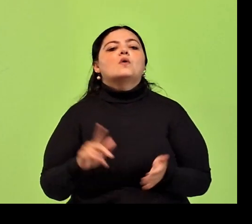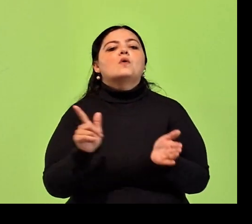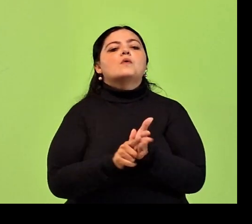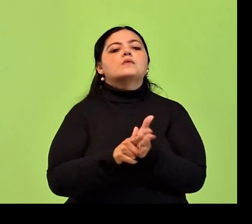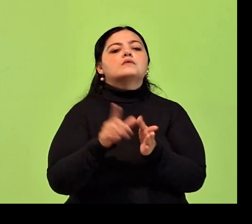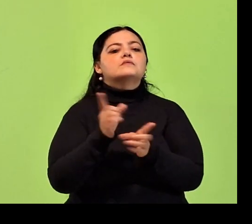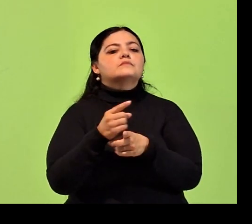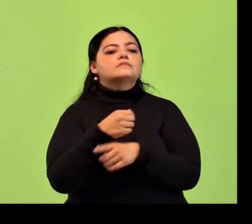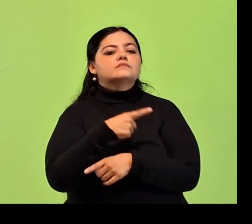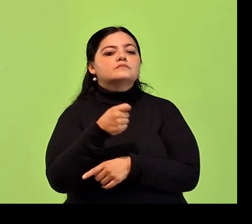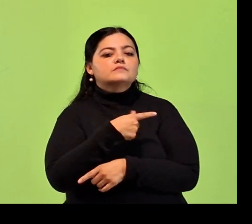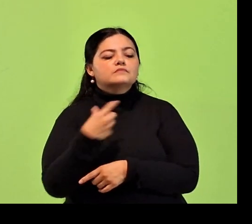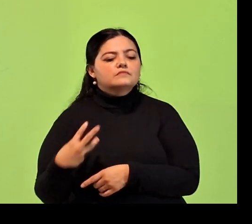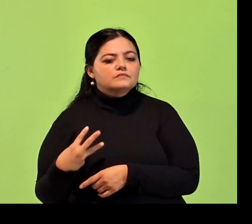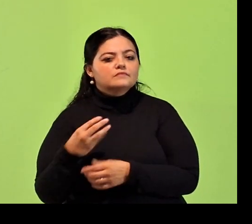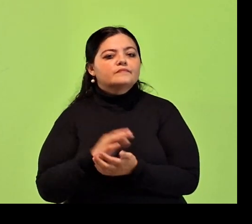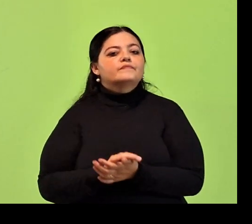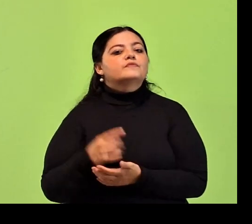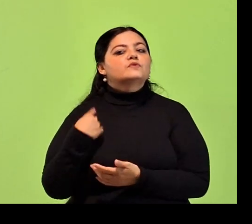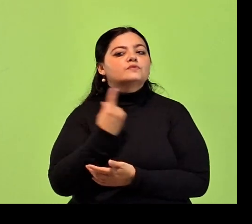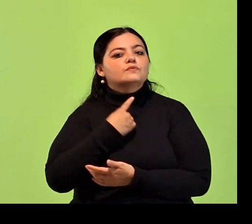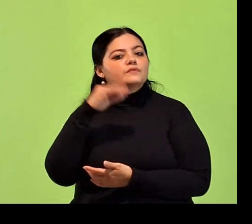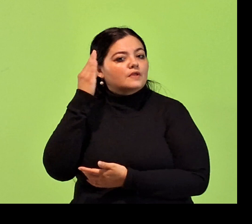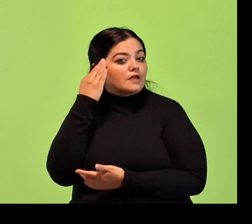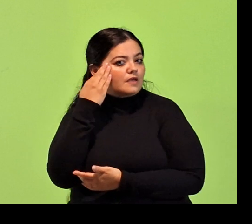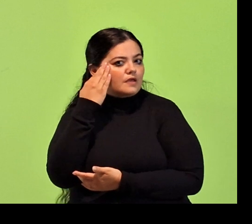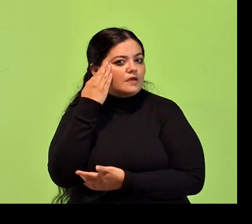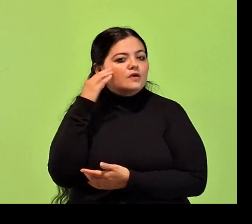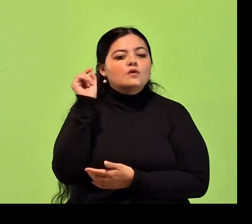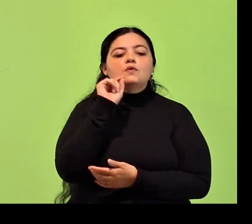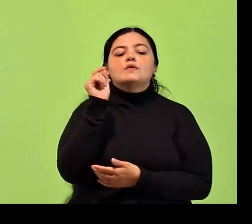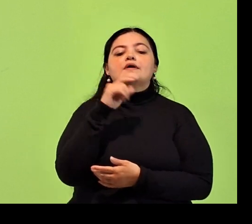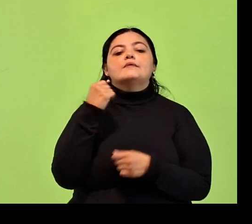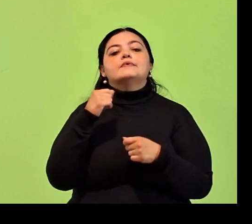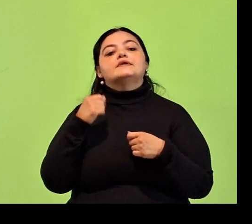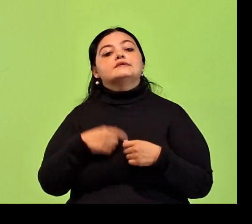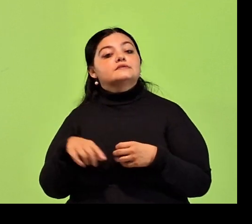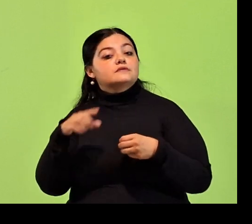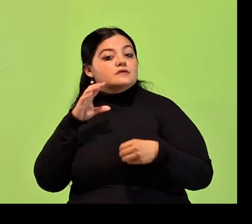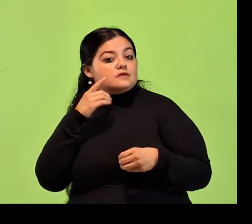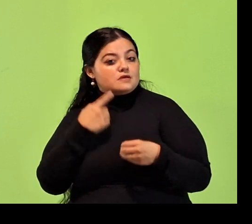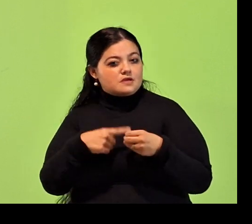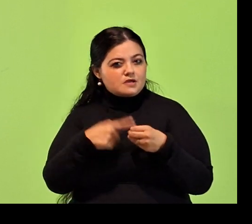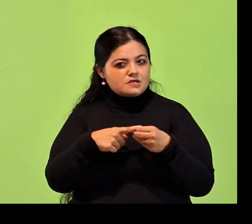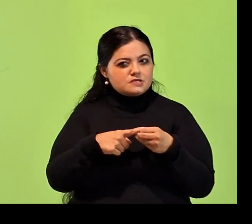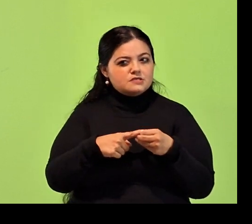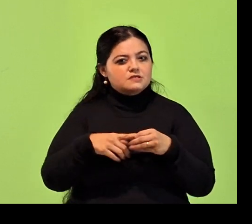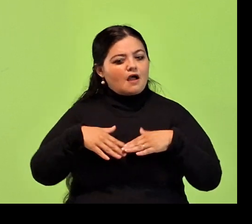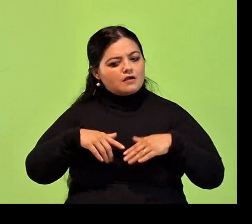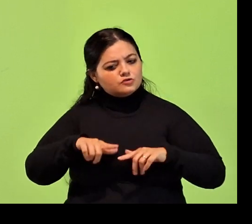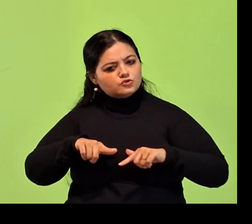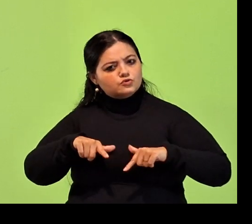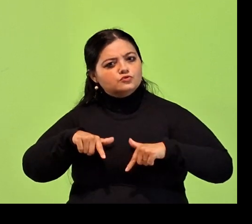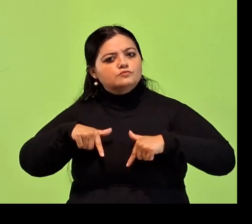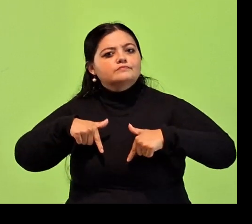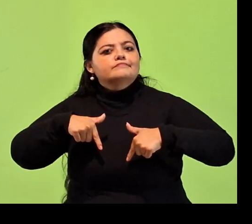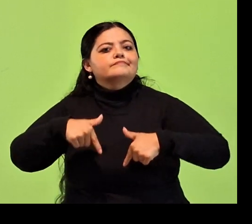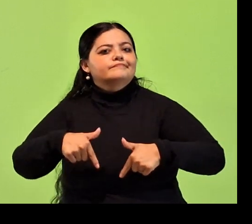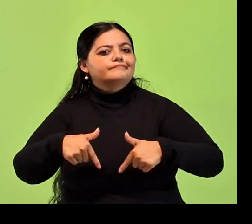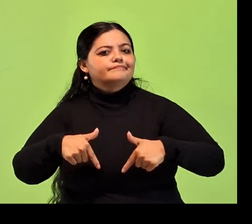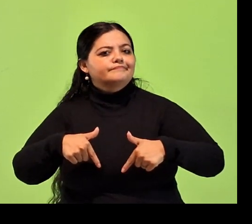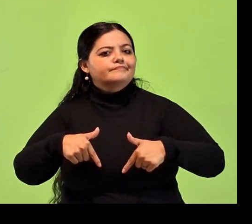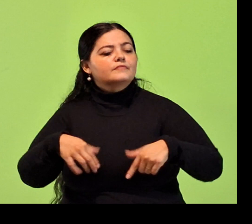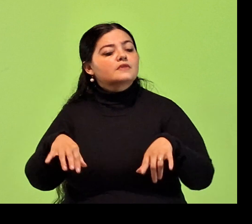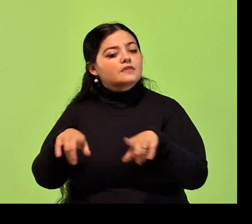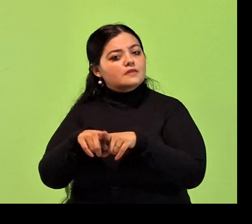em 2023, em nossa compreensão, é atravessar a cidade com a perturbação, a cólera e